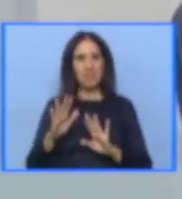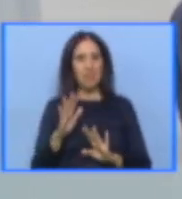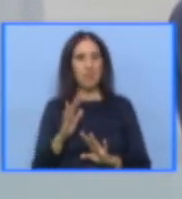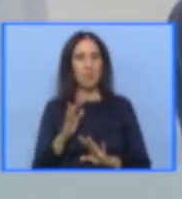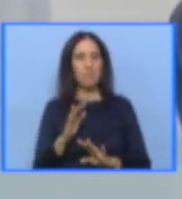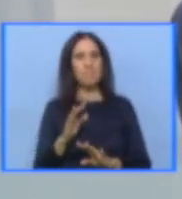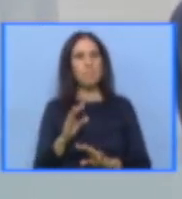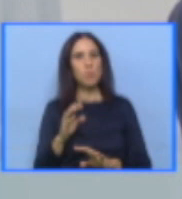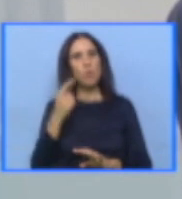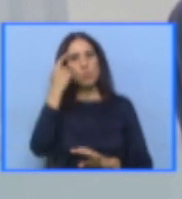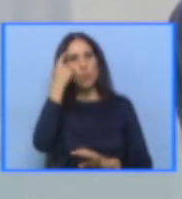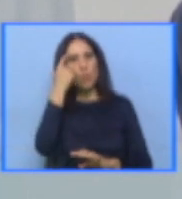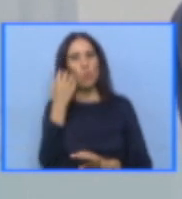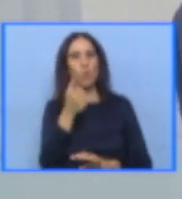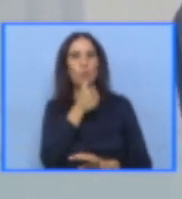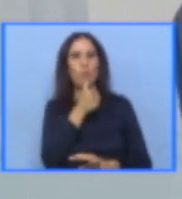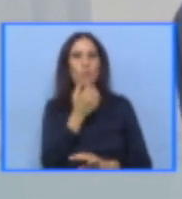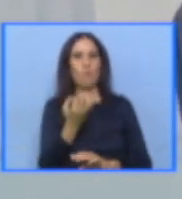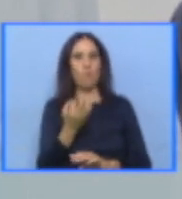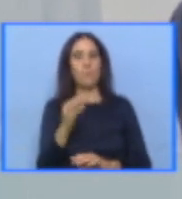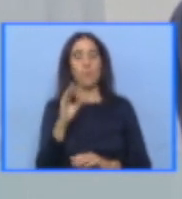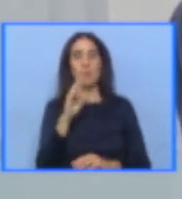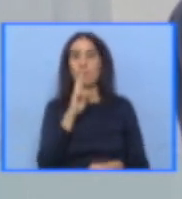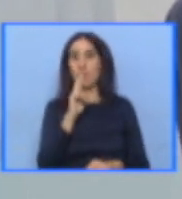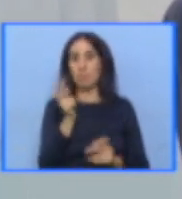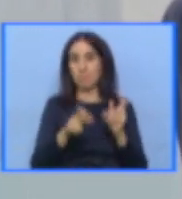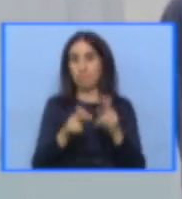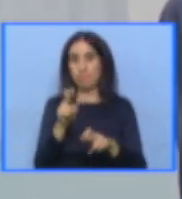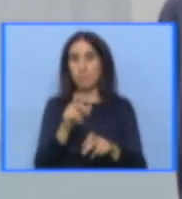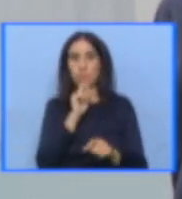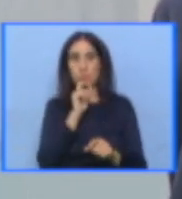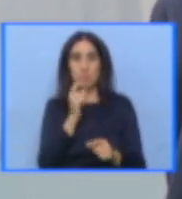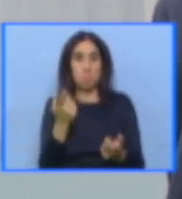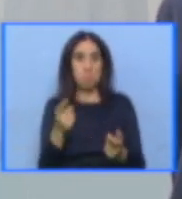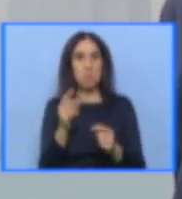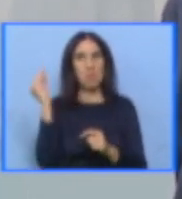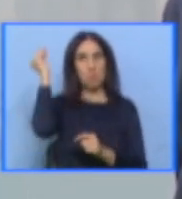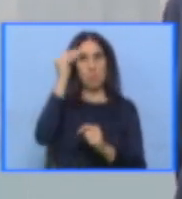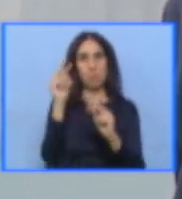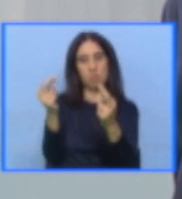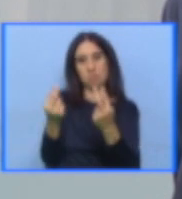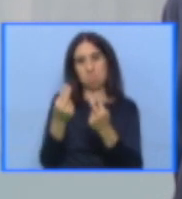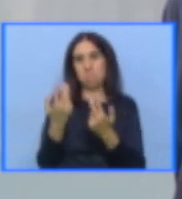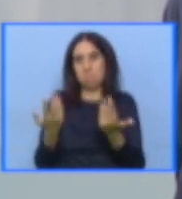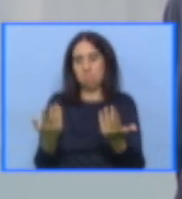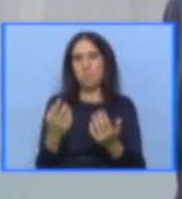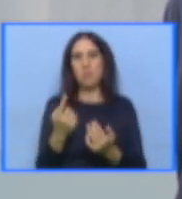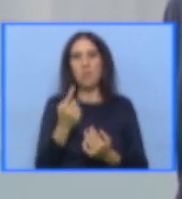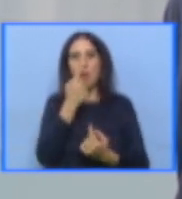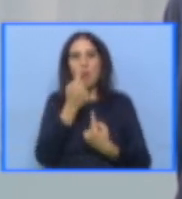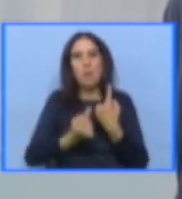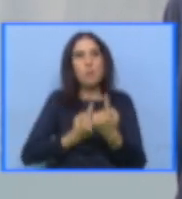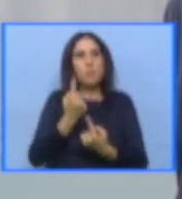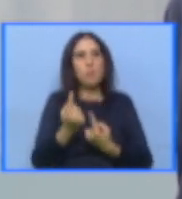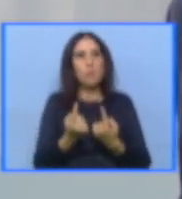entendeu que o fenómeno de Fátima podia ser entendido pela República como algo